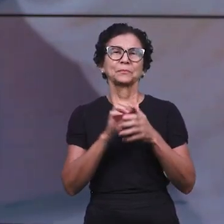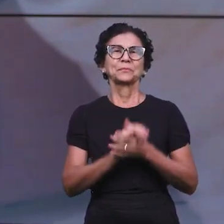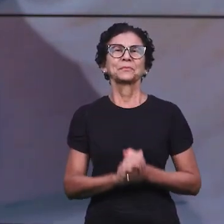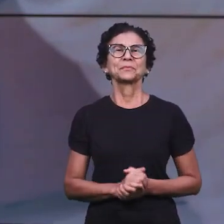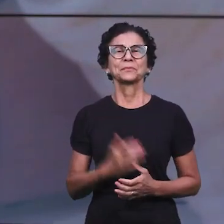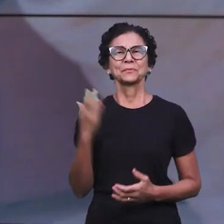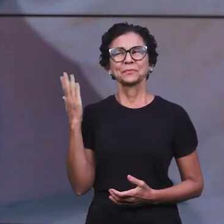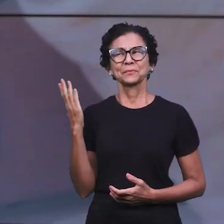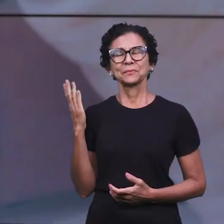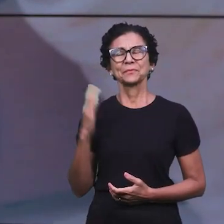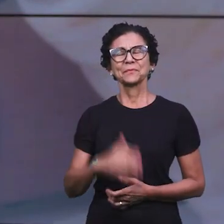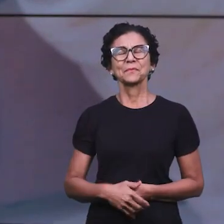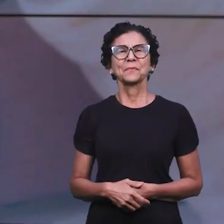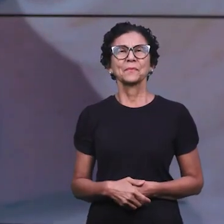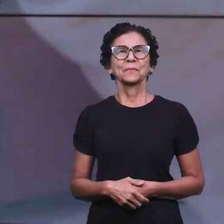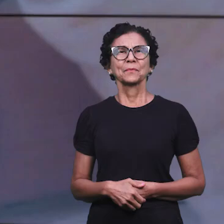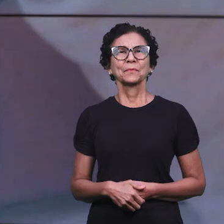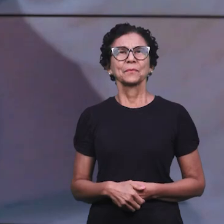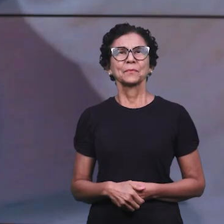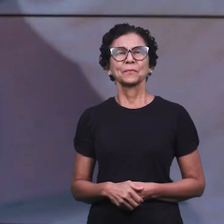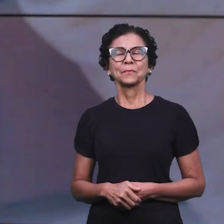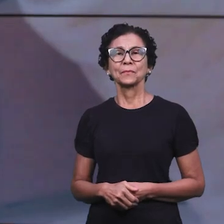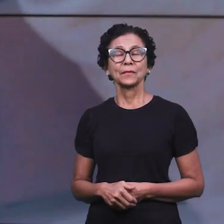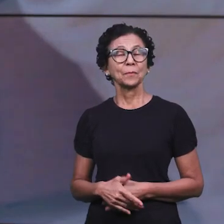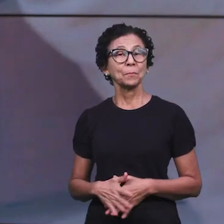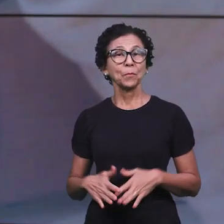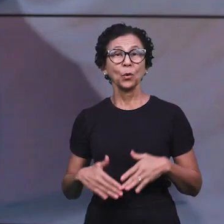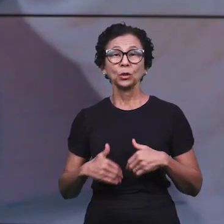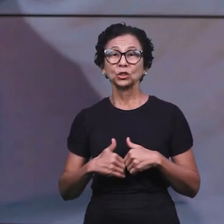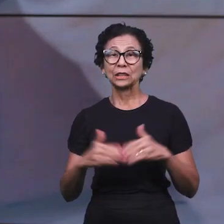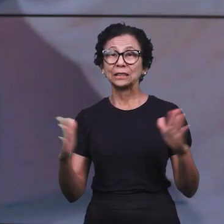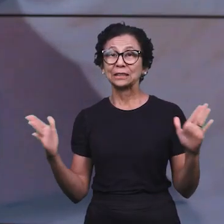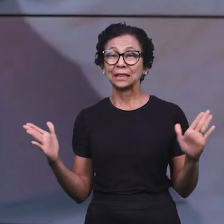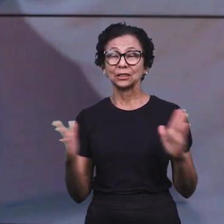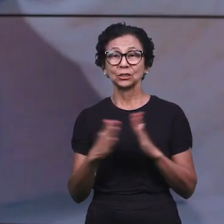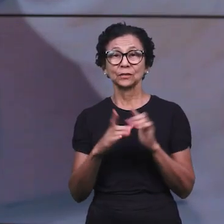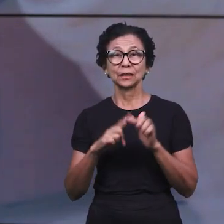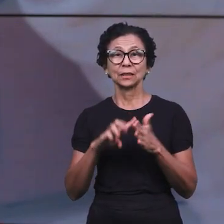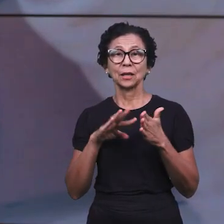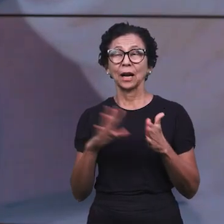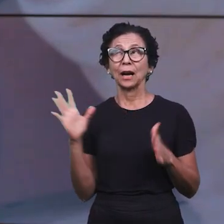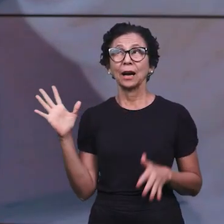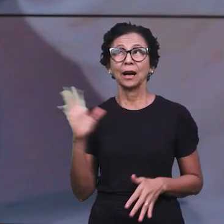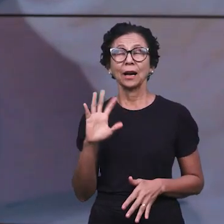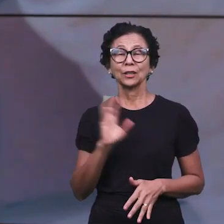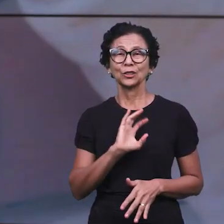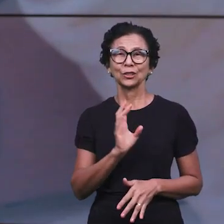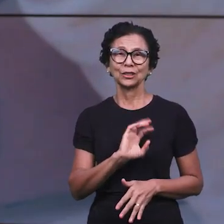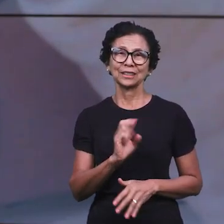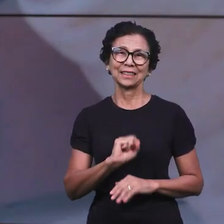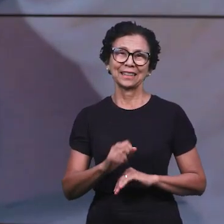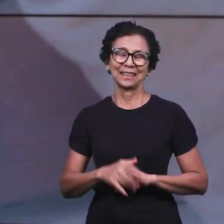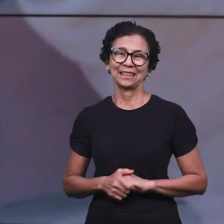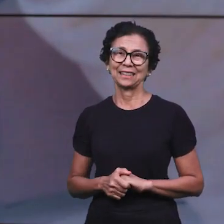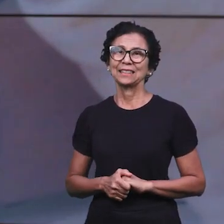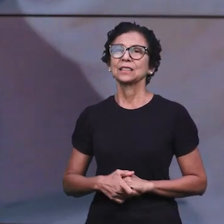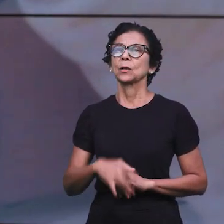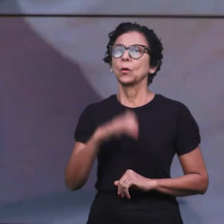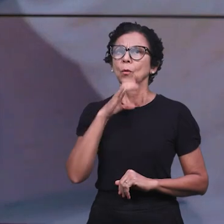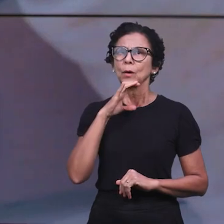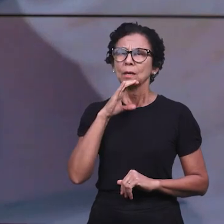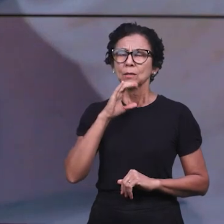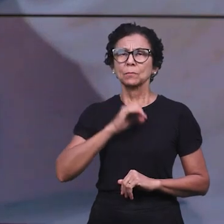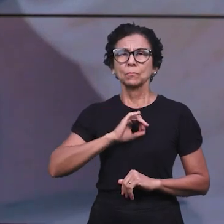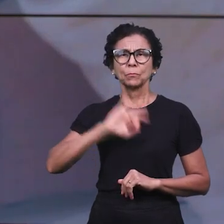ó. Adorei a iniciativa da igreja em fazer esse programa, que nos dará um norte e conhecimento para passar nos